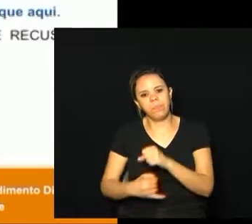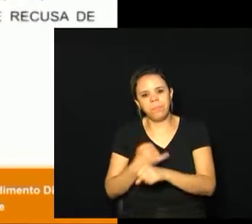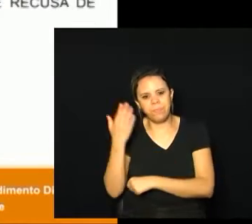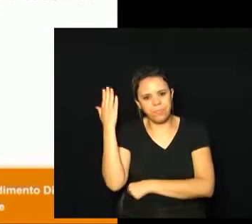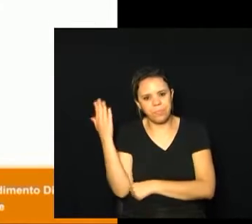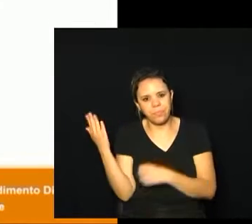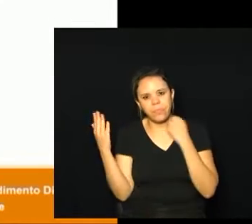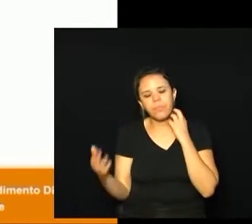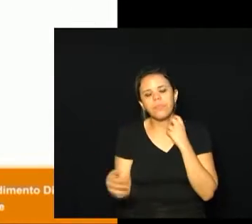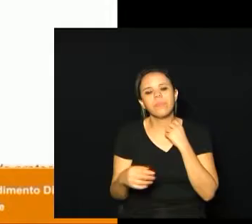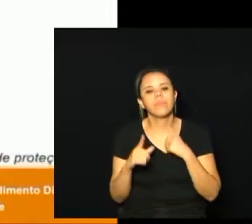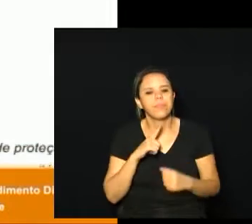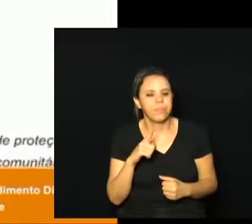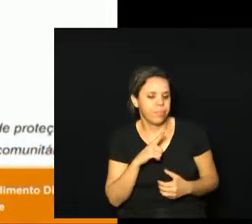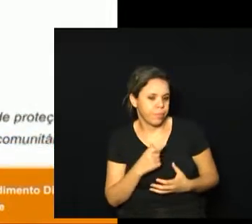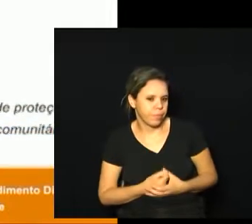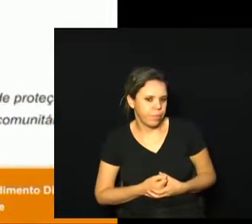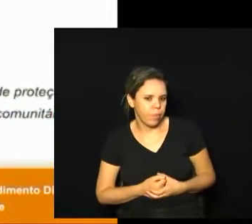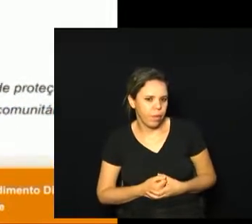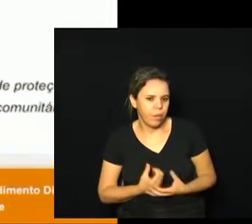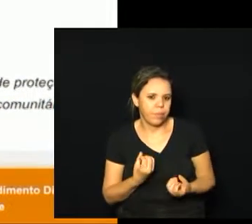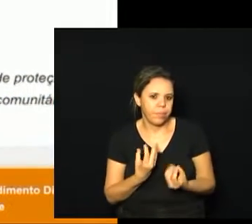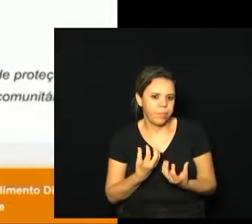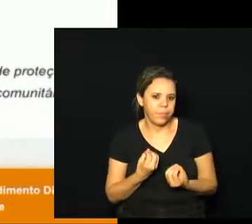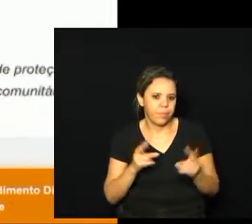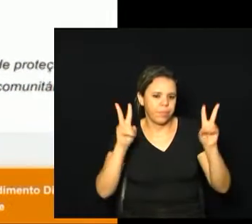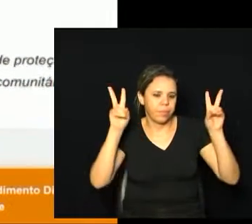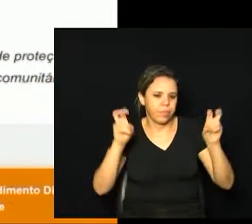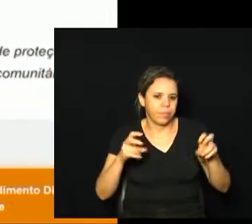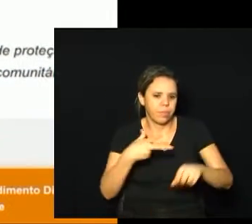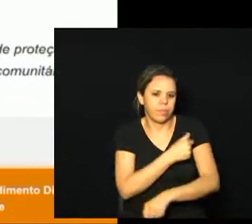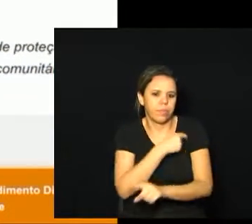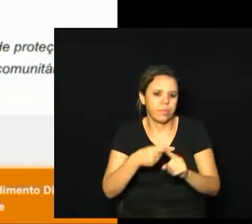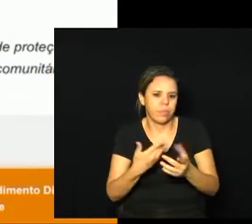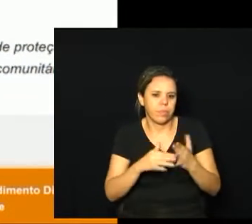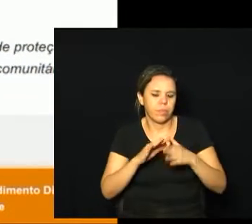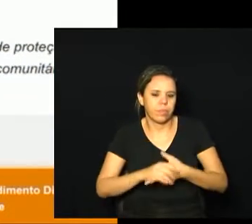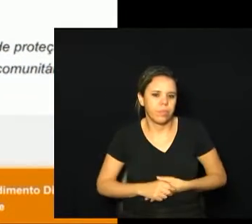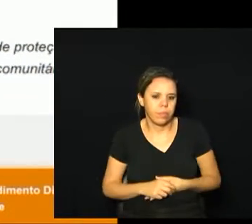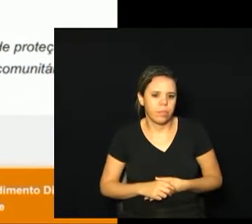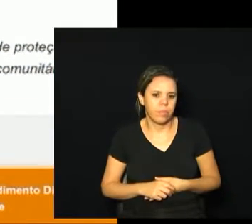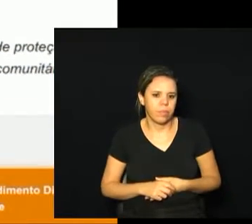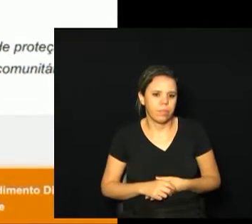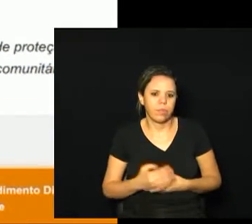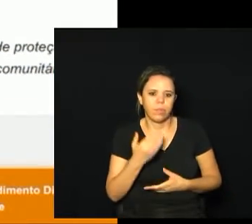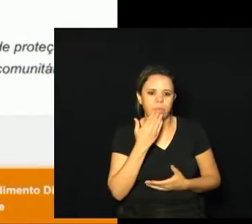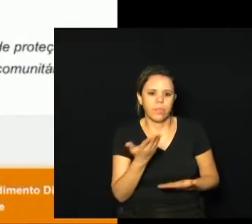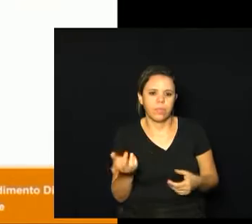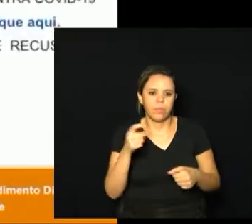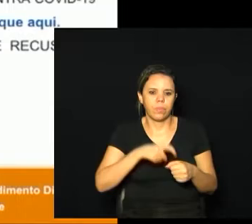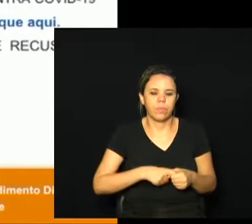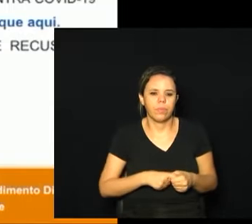vacina.campinas.sp.gov.br. A gente tem aqui as informações a respeito do Vacina Mais Escola. E aí, Gabriel, vou pedir para você